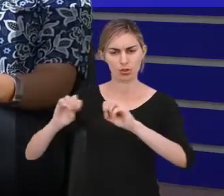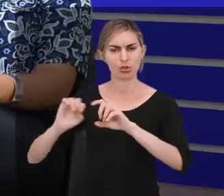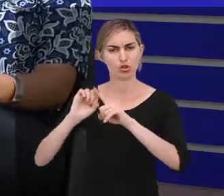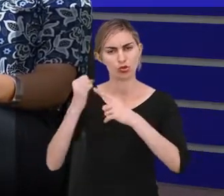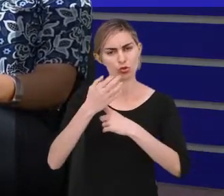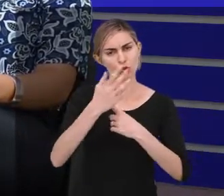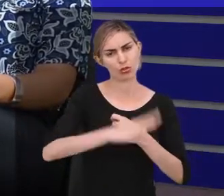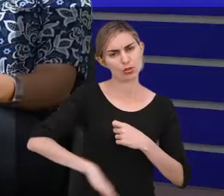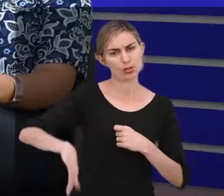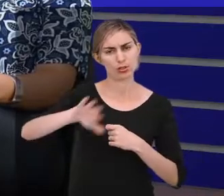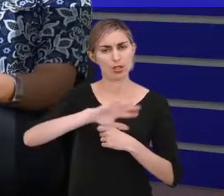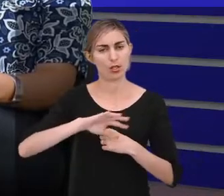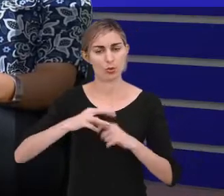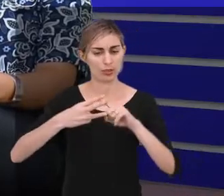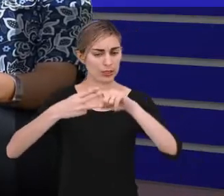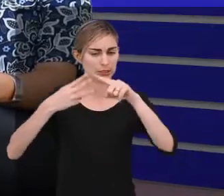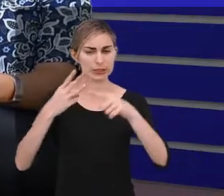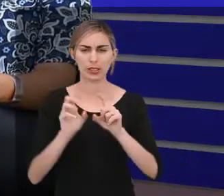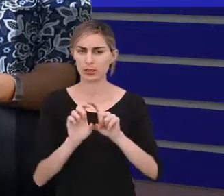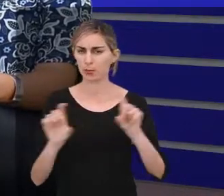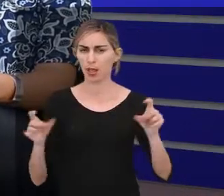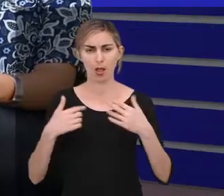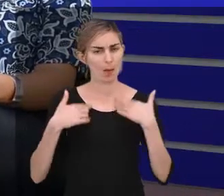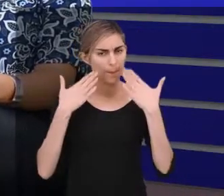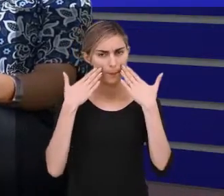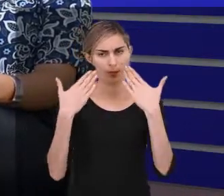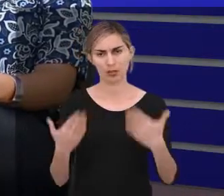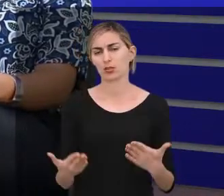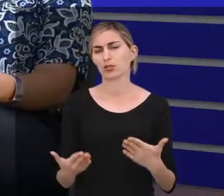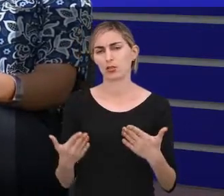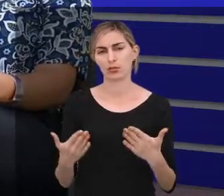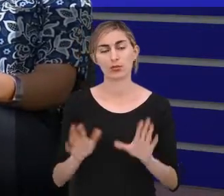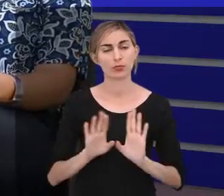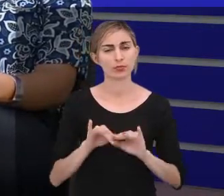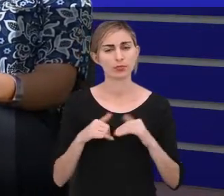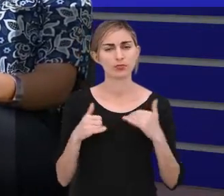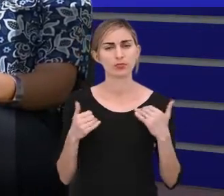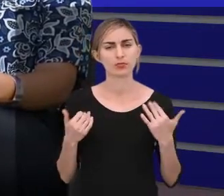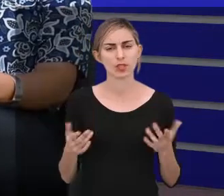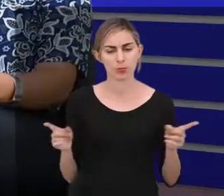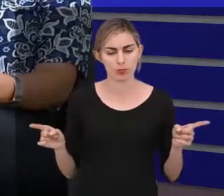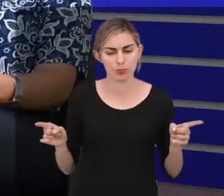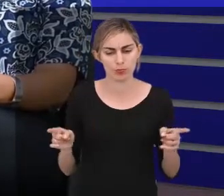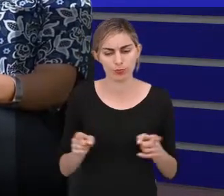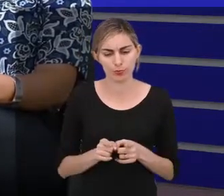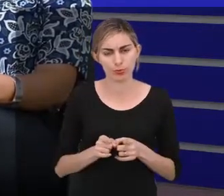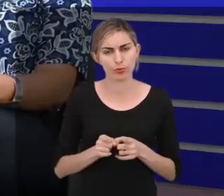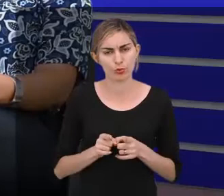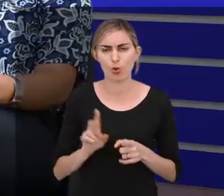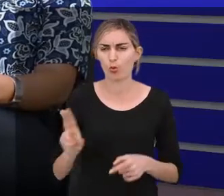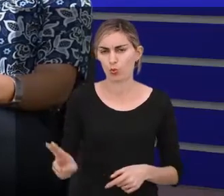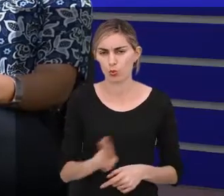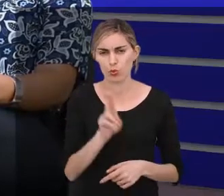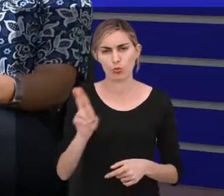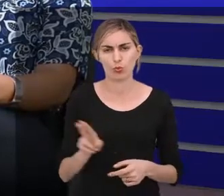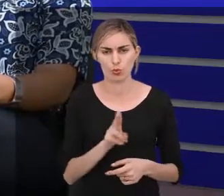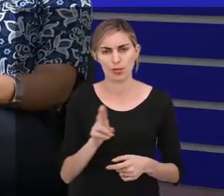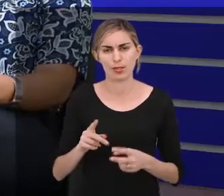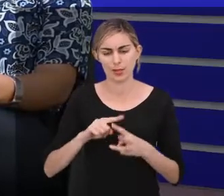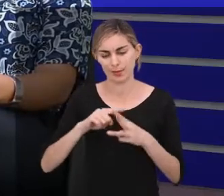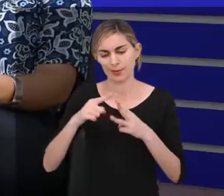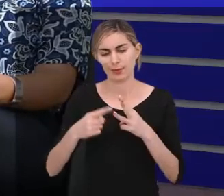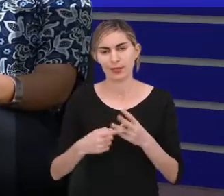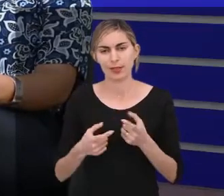social. Em 3 frases eu fiz a minha apresentação. Então, de uma forma bem breve, a gente pode utilizar essas 3